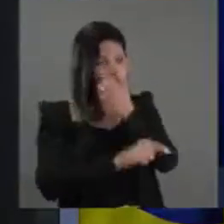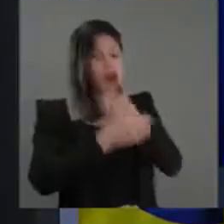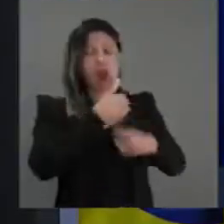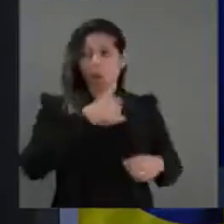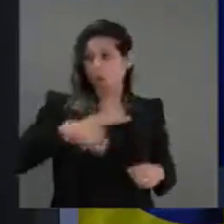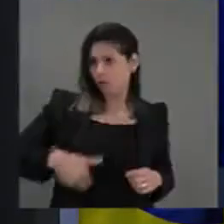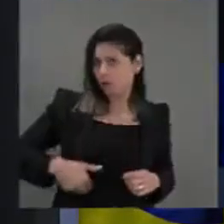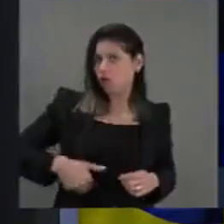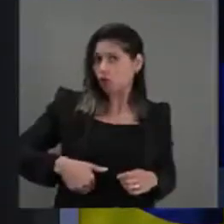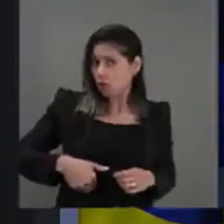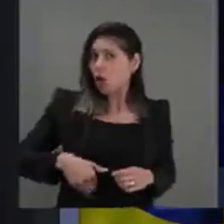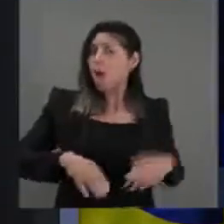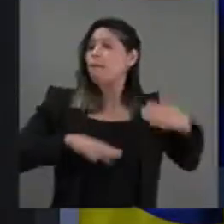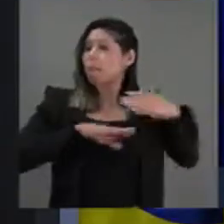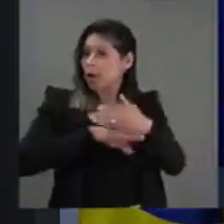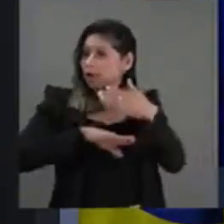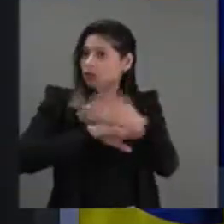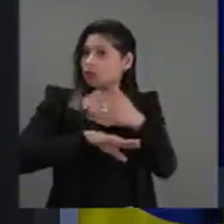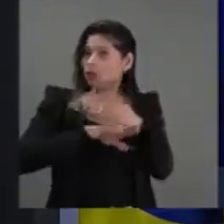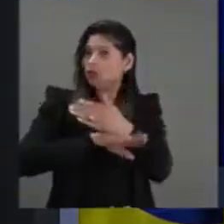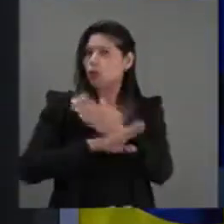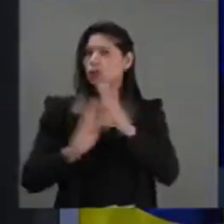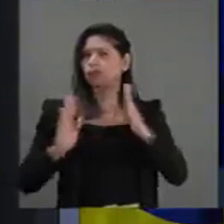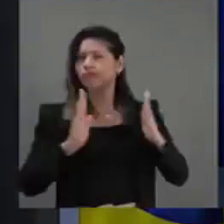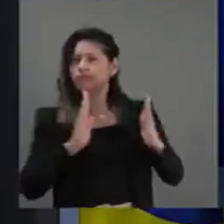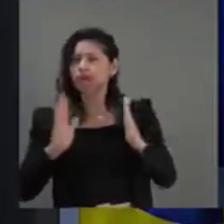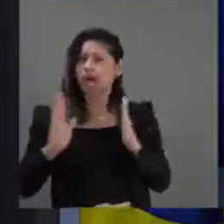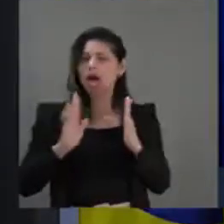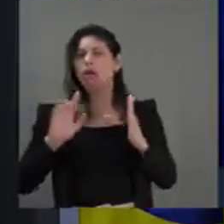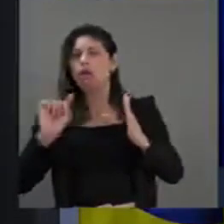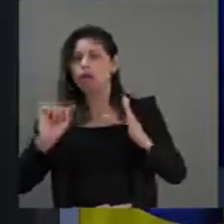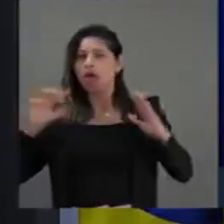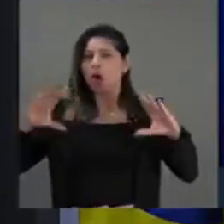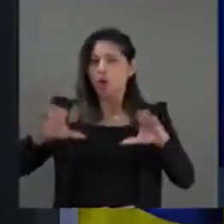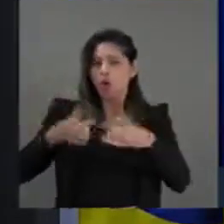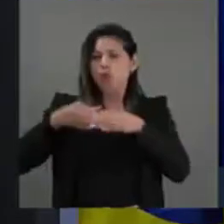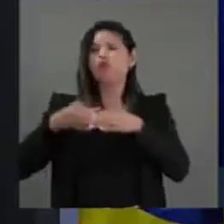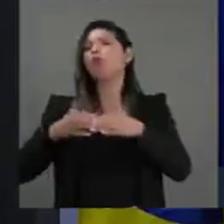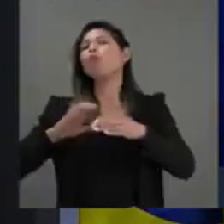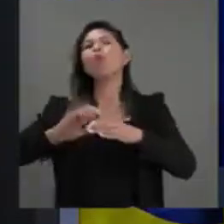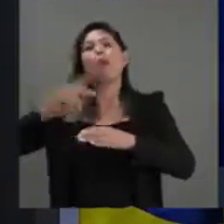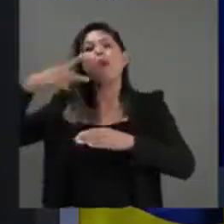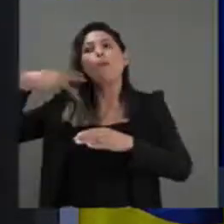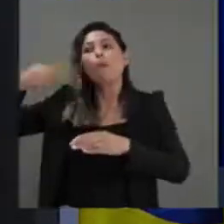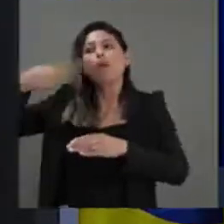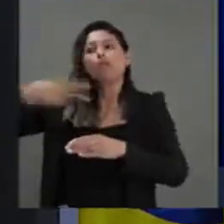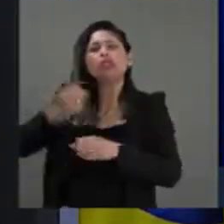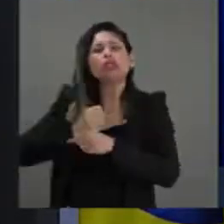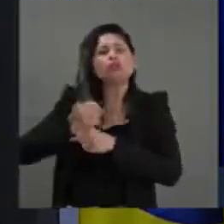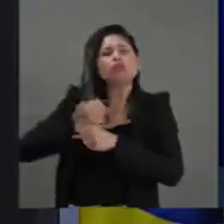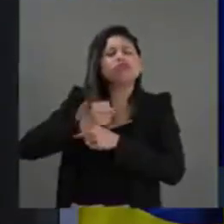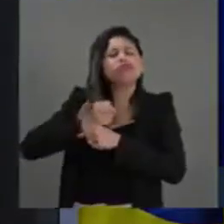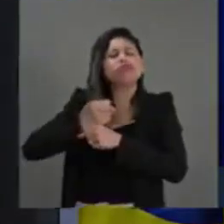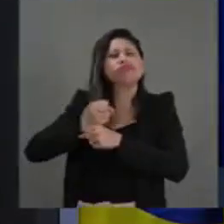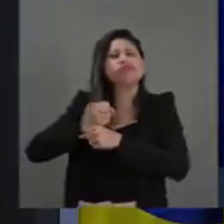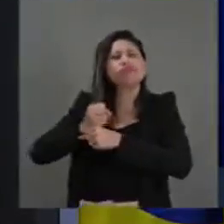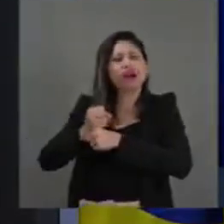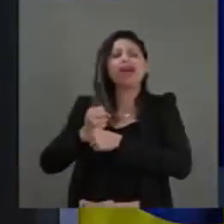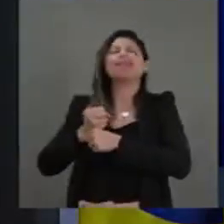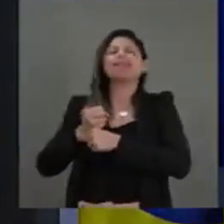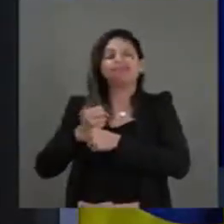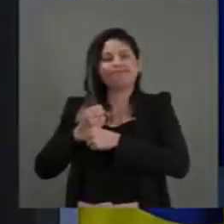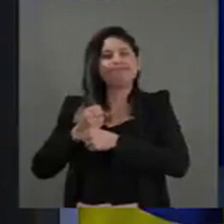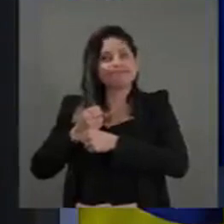e esteve ligado até pouco tempo atrás a esse grupo político por anos. Há muito tempo